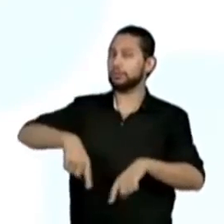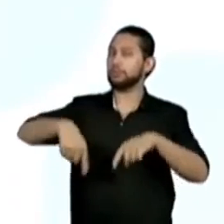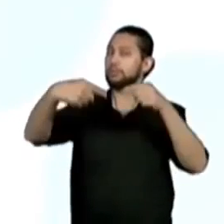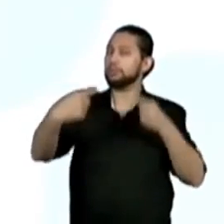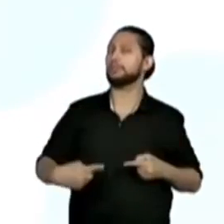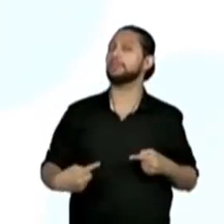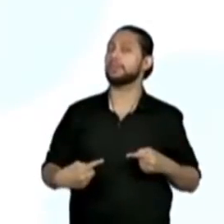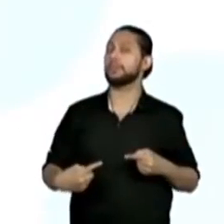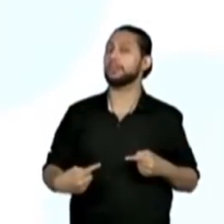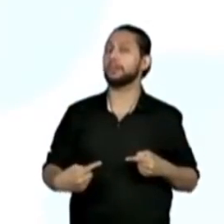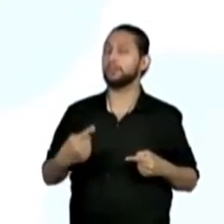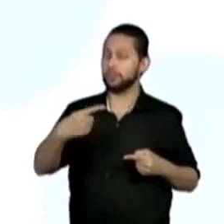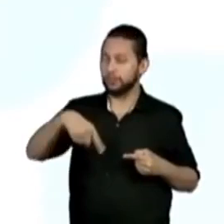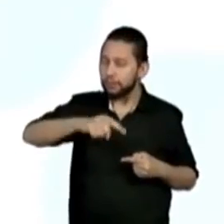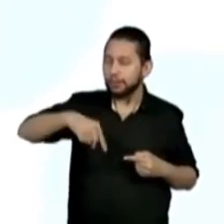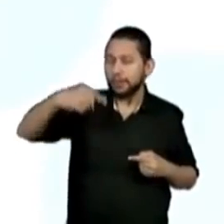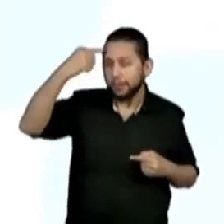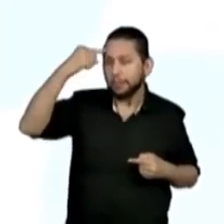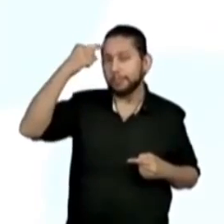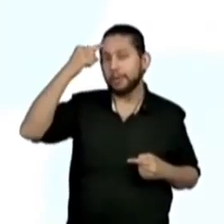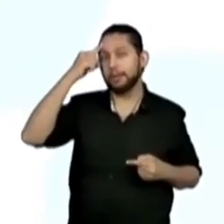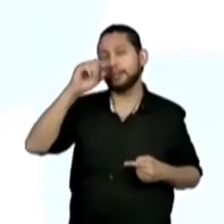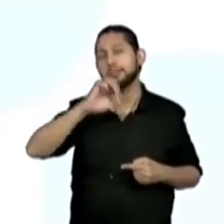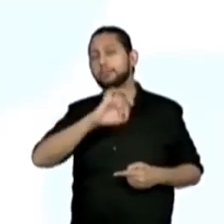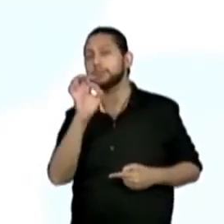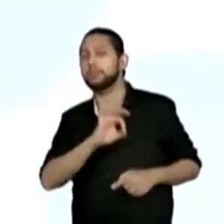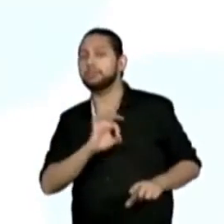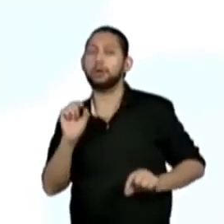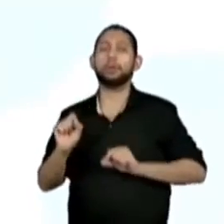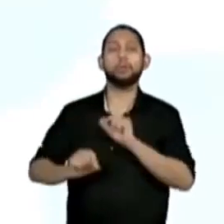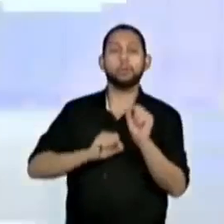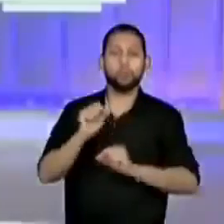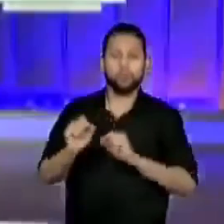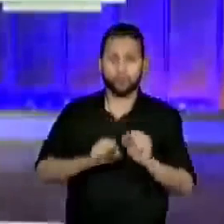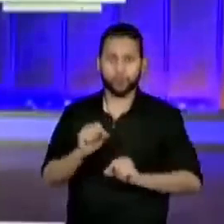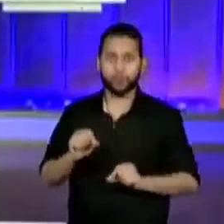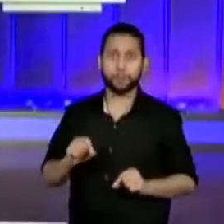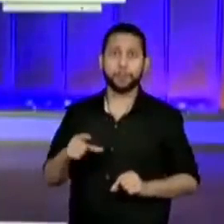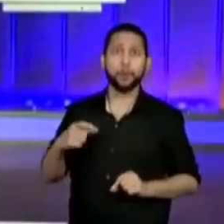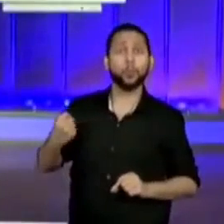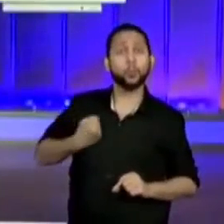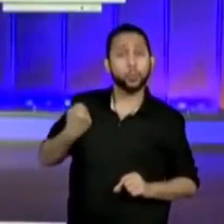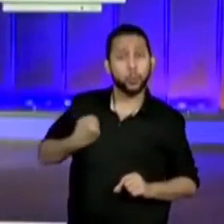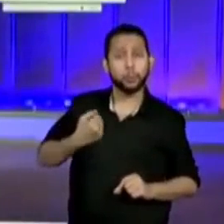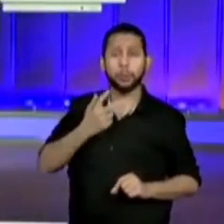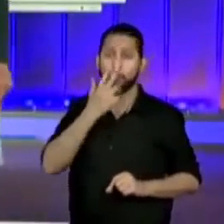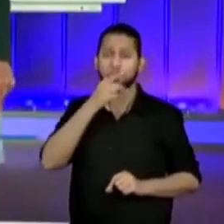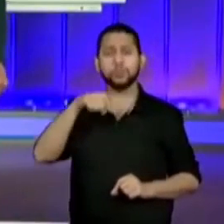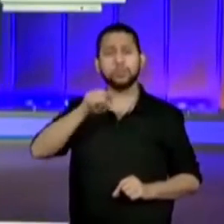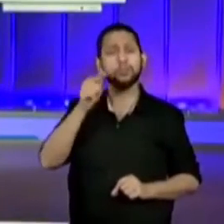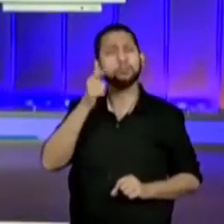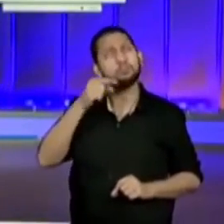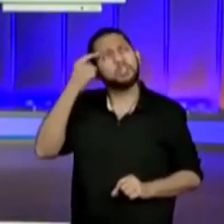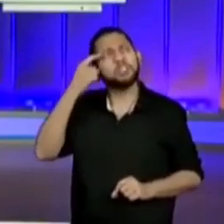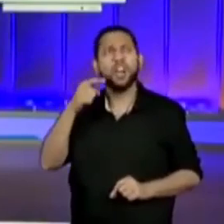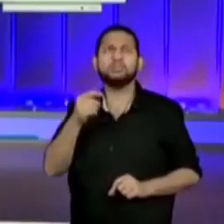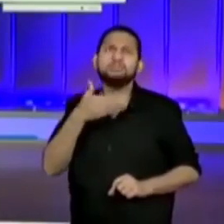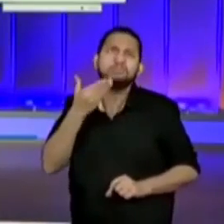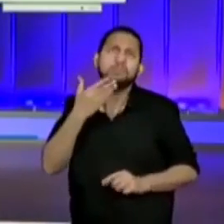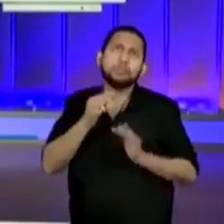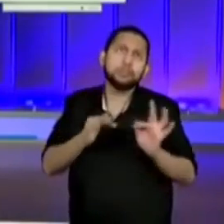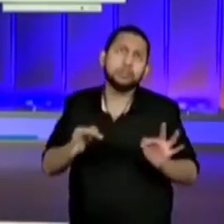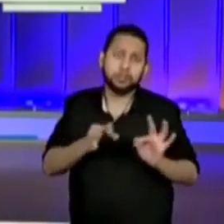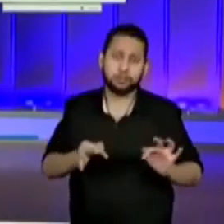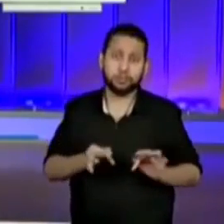para que vocês pensem aí nas porcentagens vou colocar alguns números que talvez vocês achem simples mas vocês podem